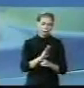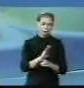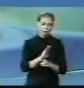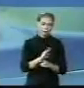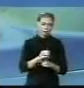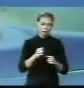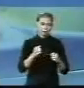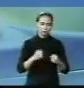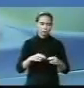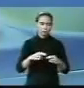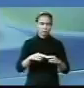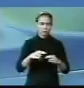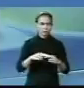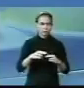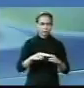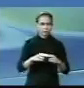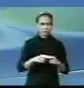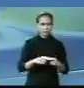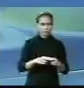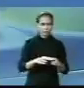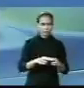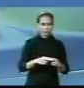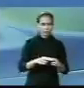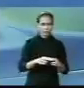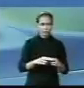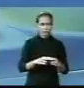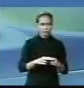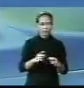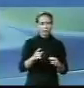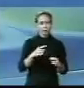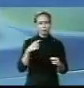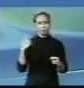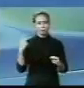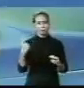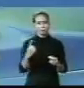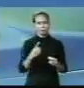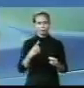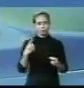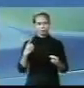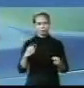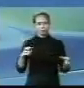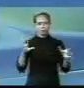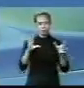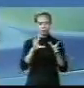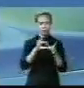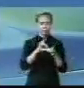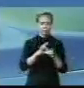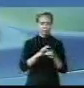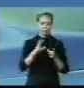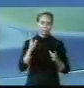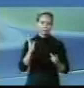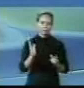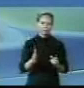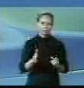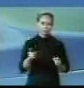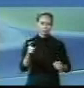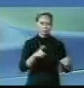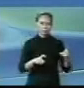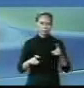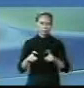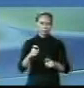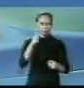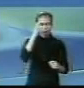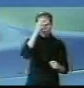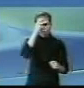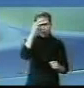hoje na maioria das empresas, do que estabelecer uma conexão direta de um computador com o usuário para a internet ou simplesmente deixar